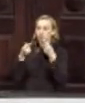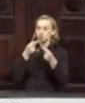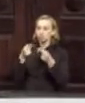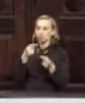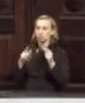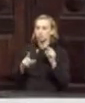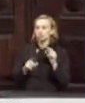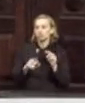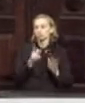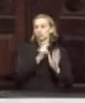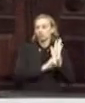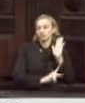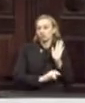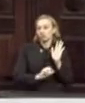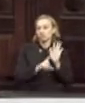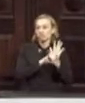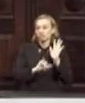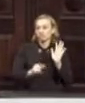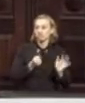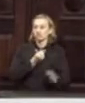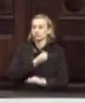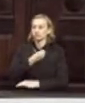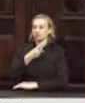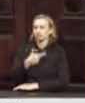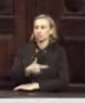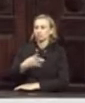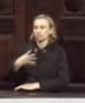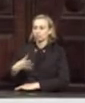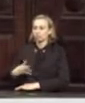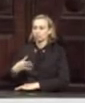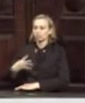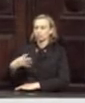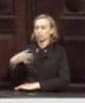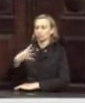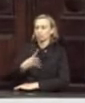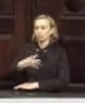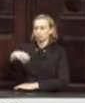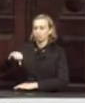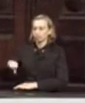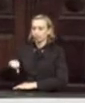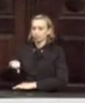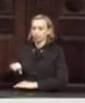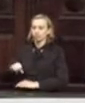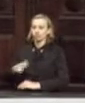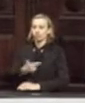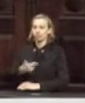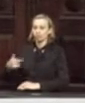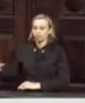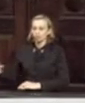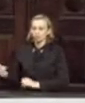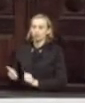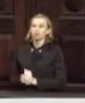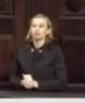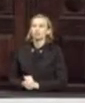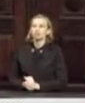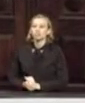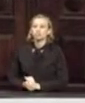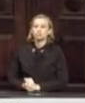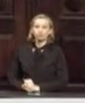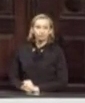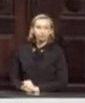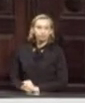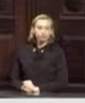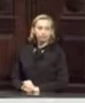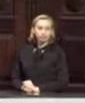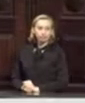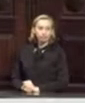lei 2449 de 2017, que dispõe sobre a permanência de preso provisório nas unidades do